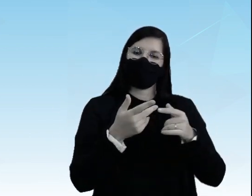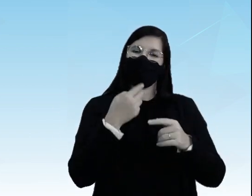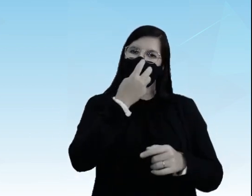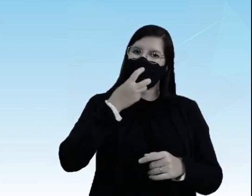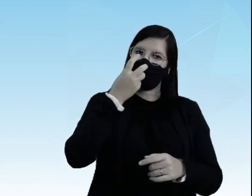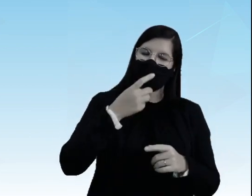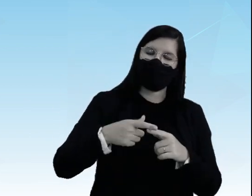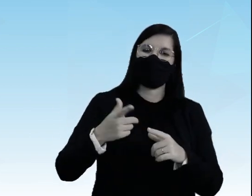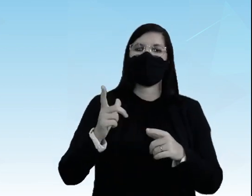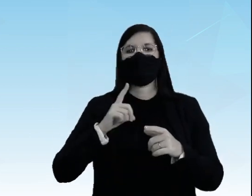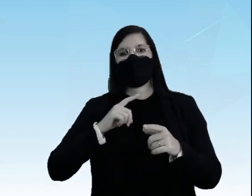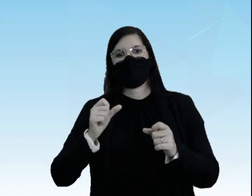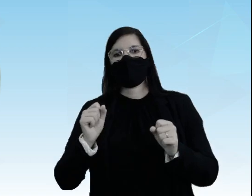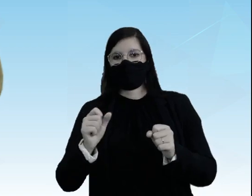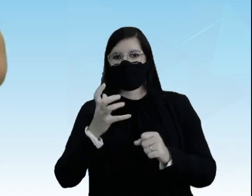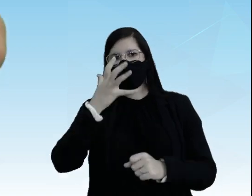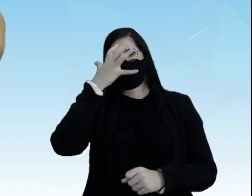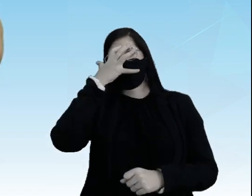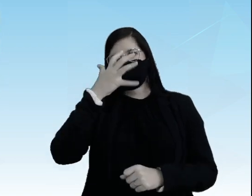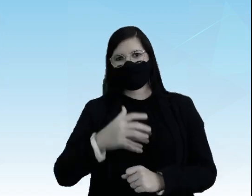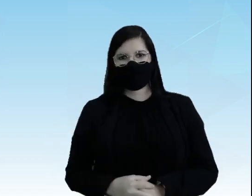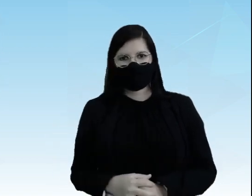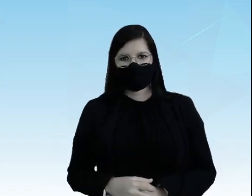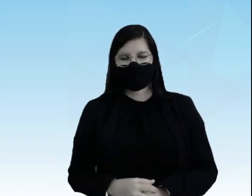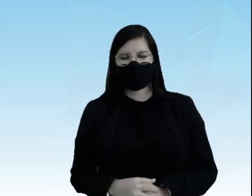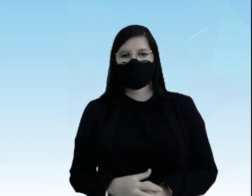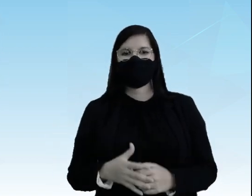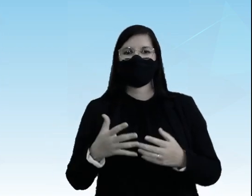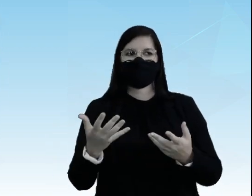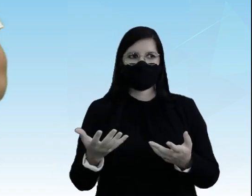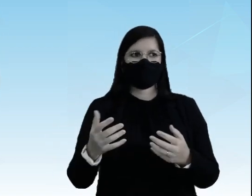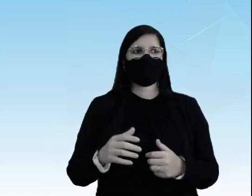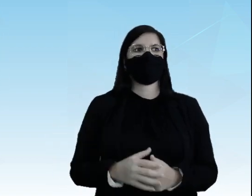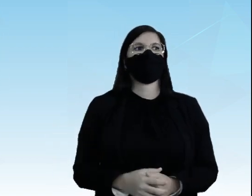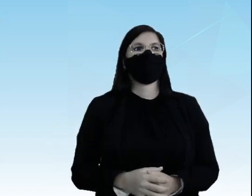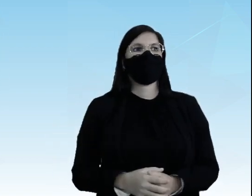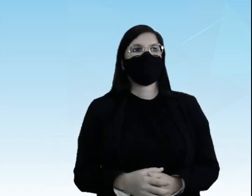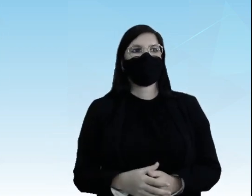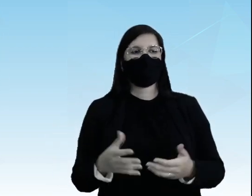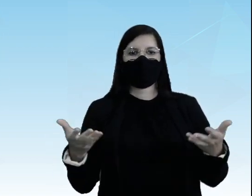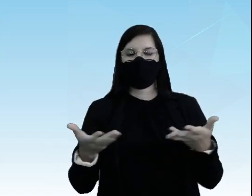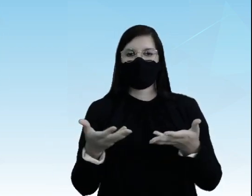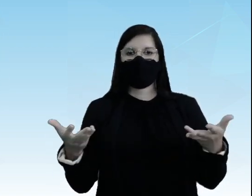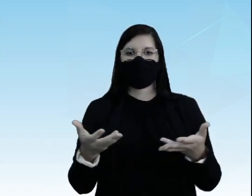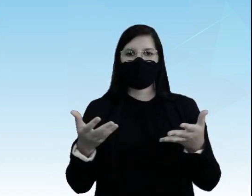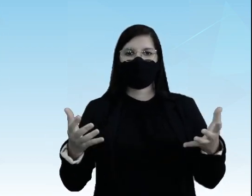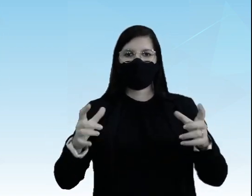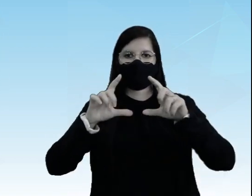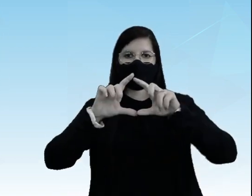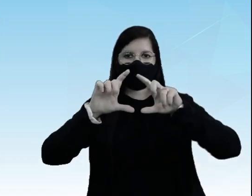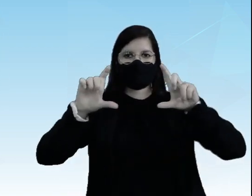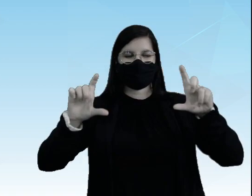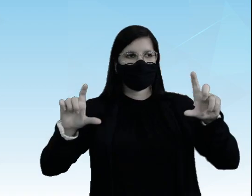esteja com timidez, certo? Então vamos caminhando. Olhem só essa